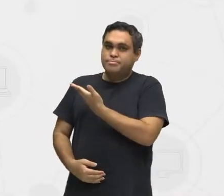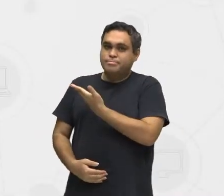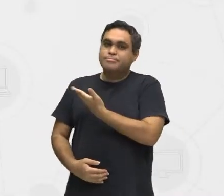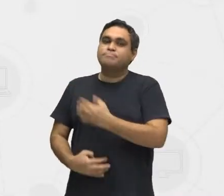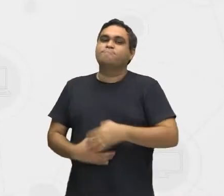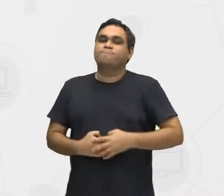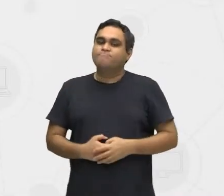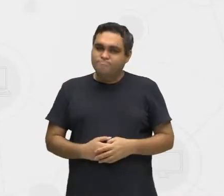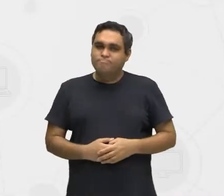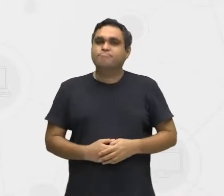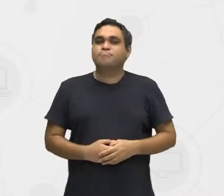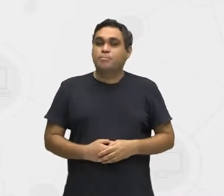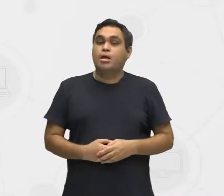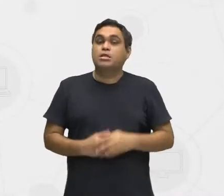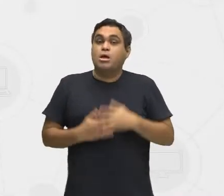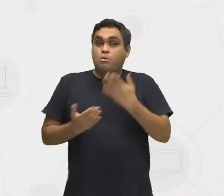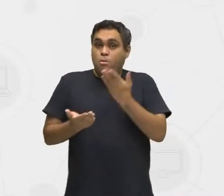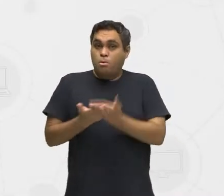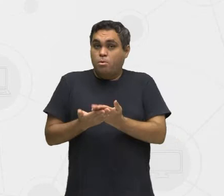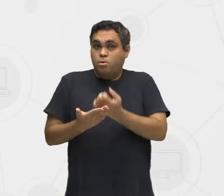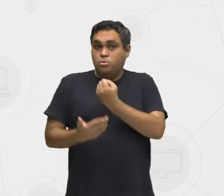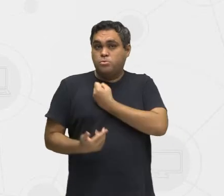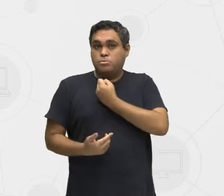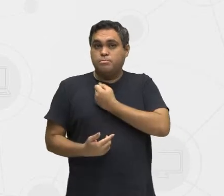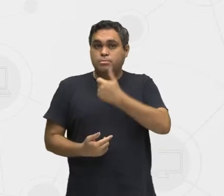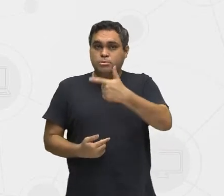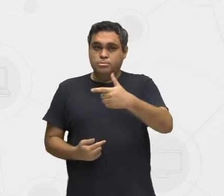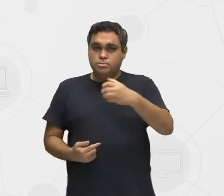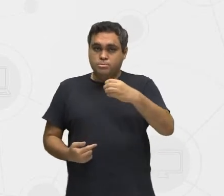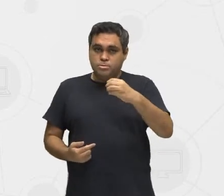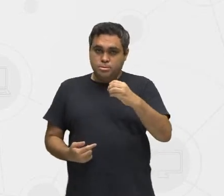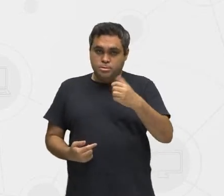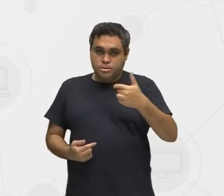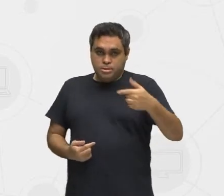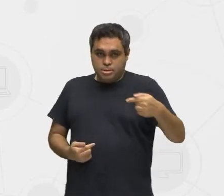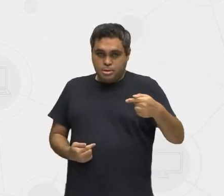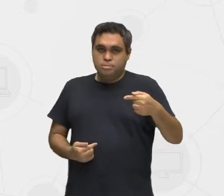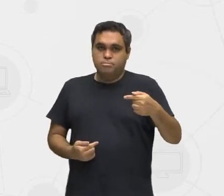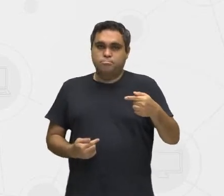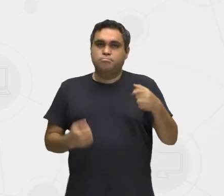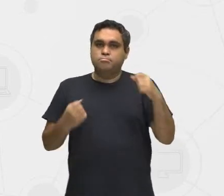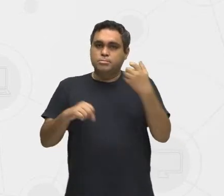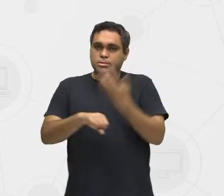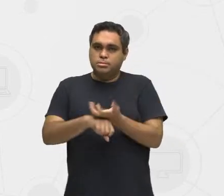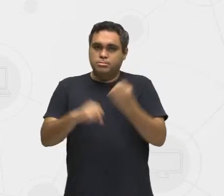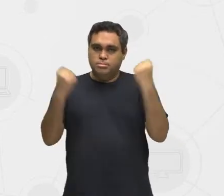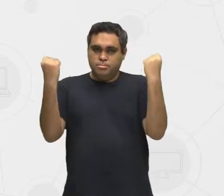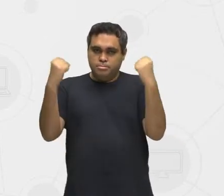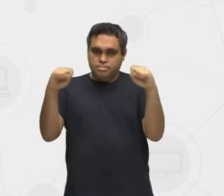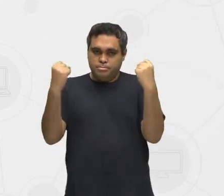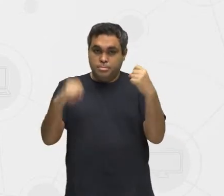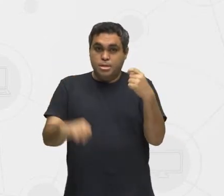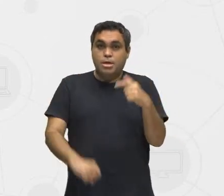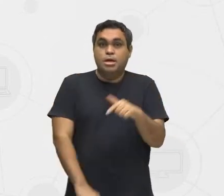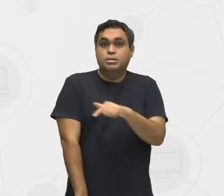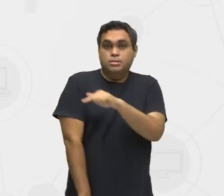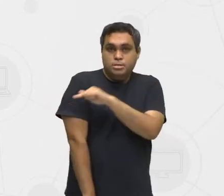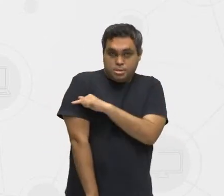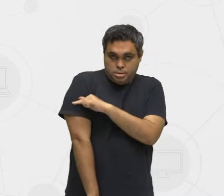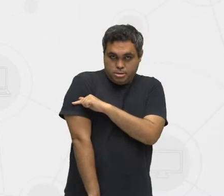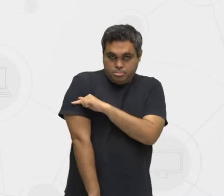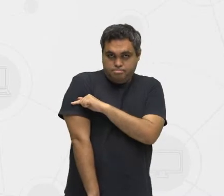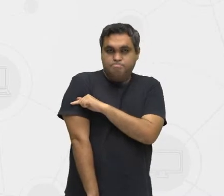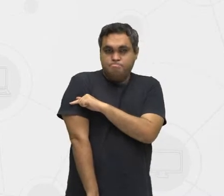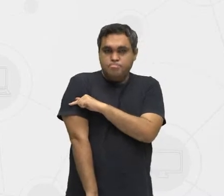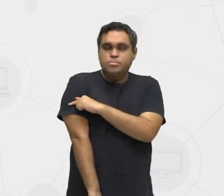então hoje é a nossa aula 207 de Educação Física para o 7º ano e o nosso